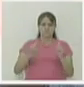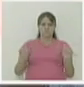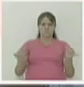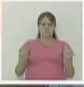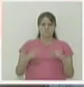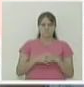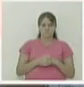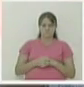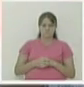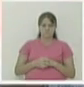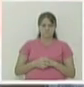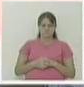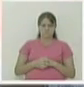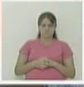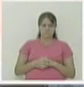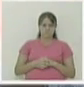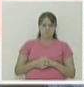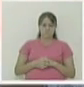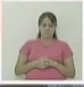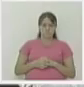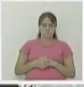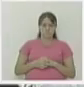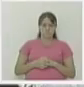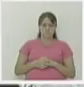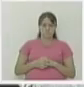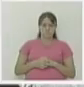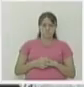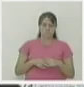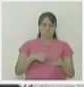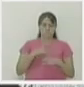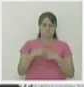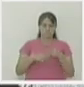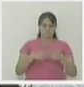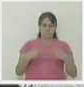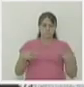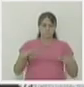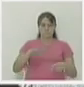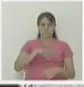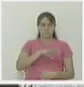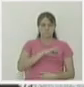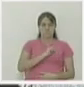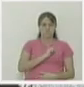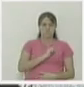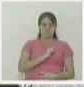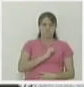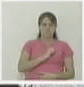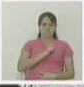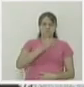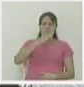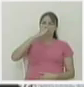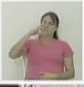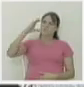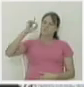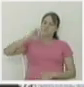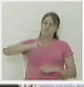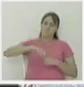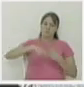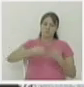Vede, irmãos, que presente de amor o Pai nos deu.